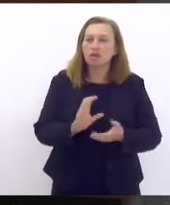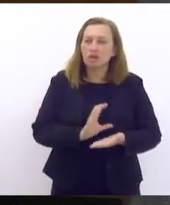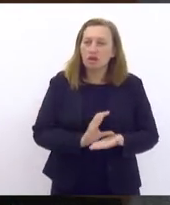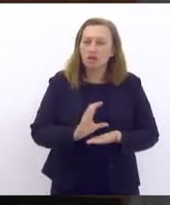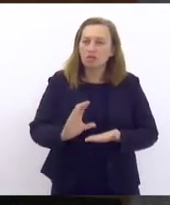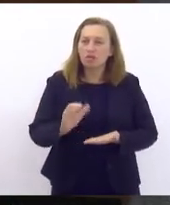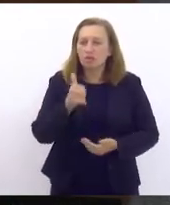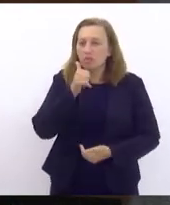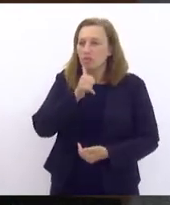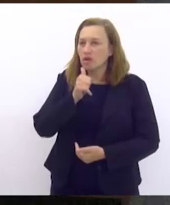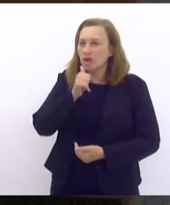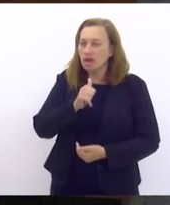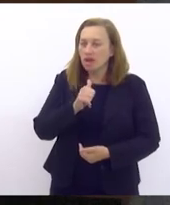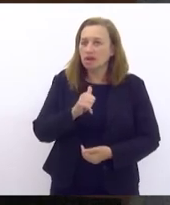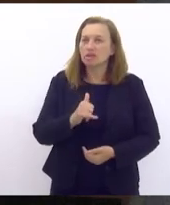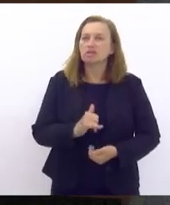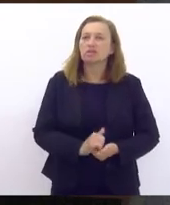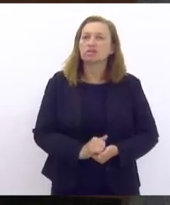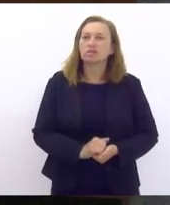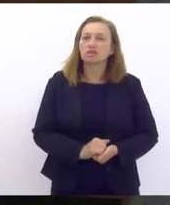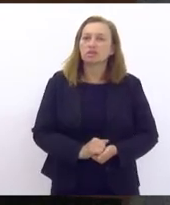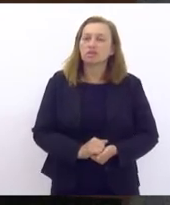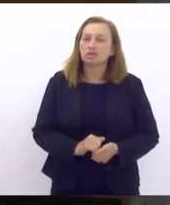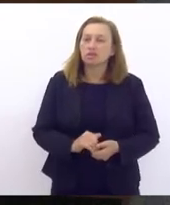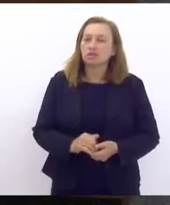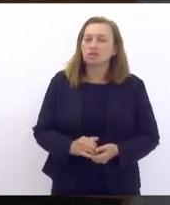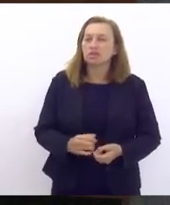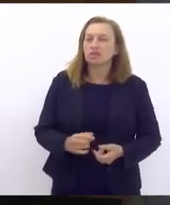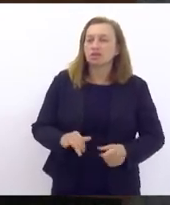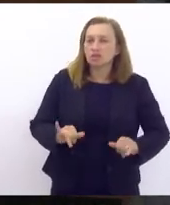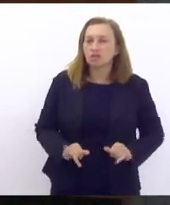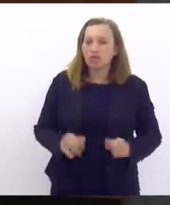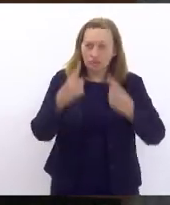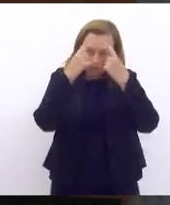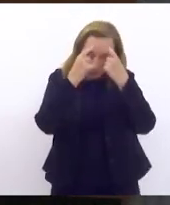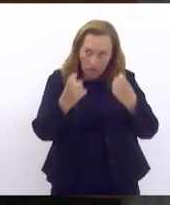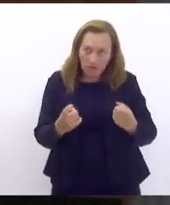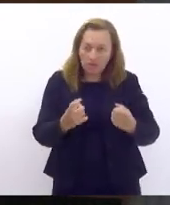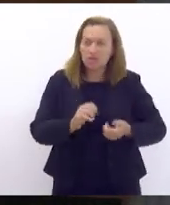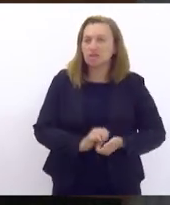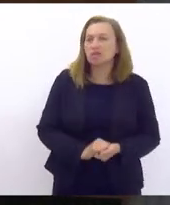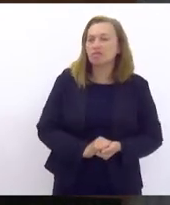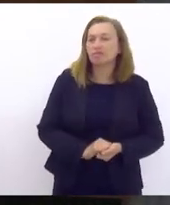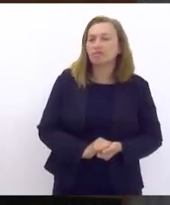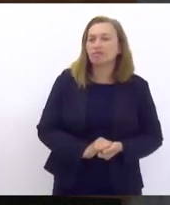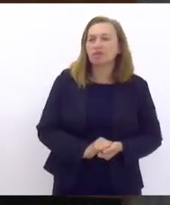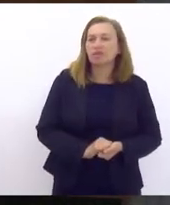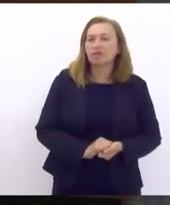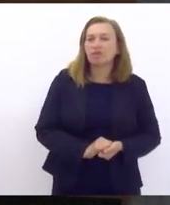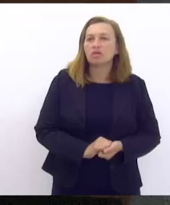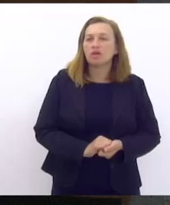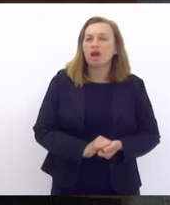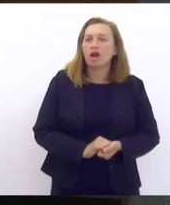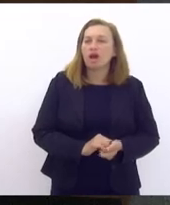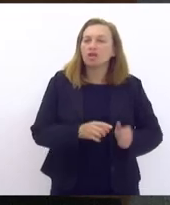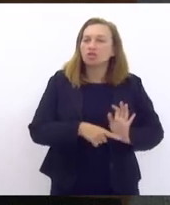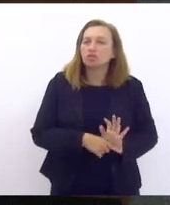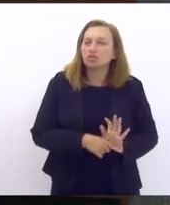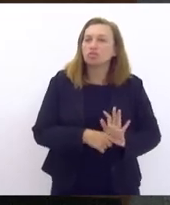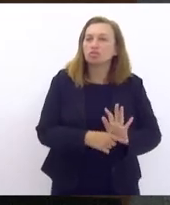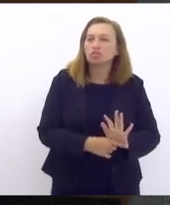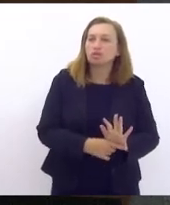para mulheres vítimas e recursos que deem conta de o auxílio